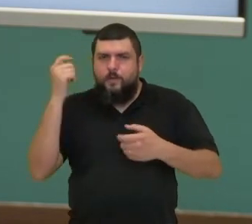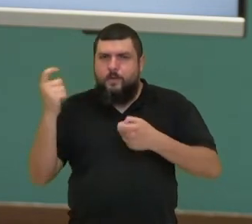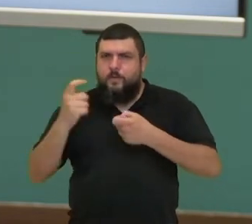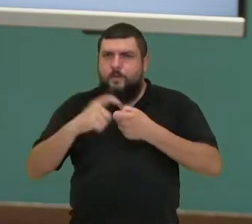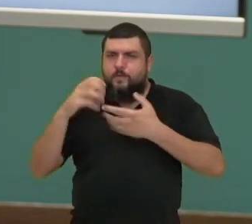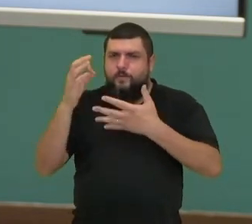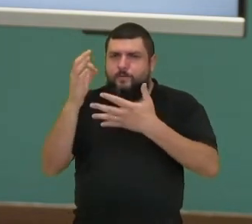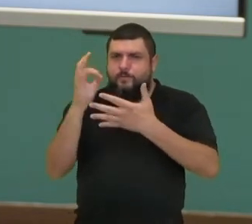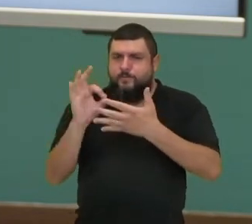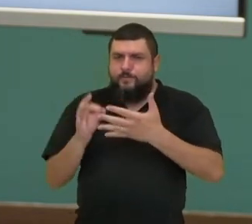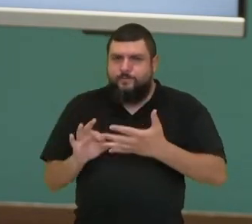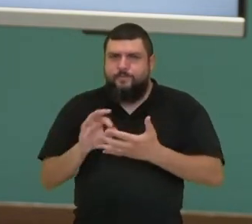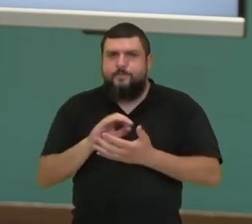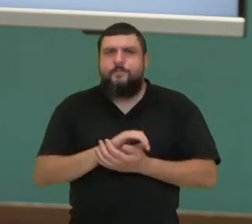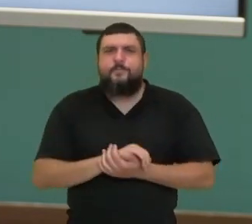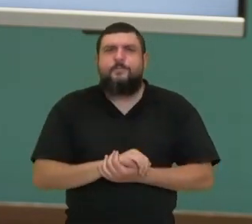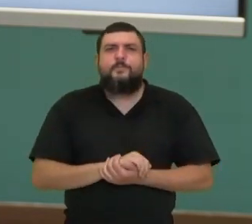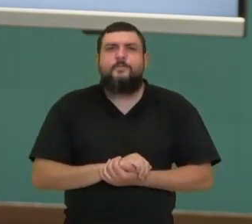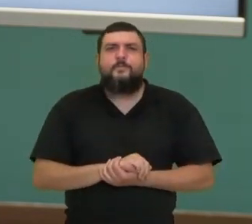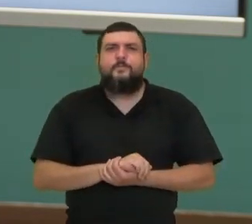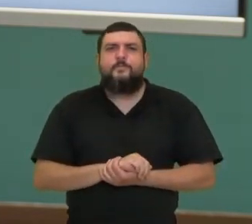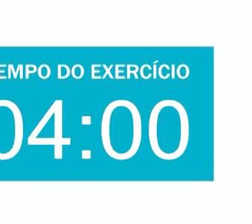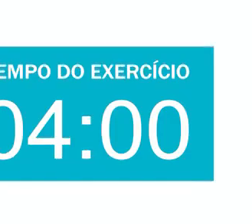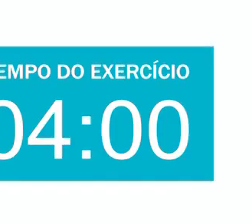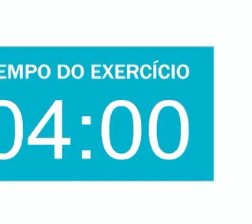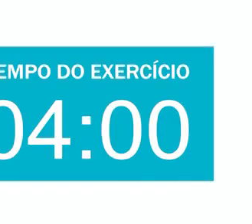eu volto para a correção do exercício.